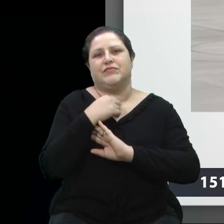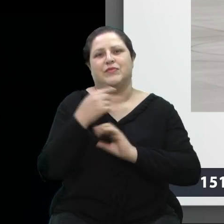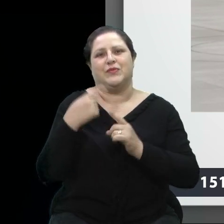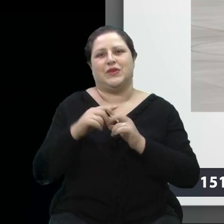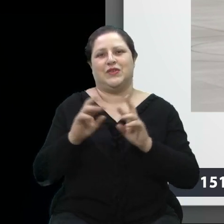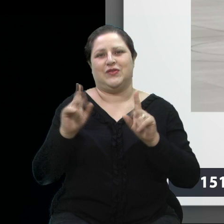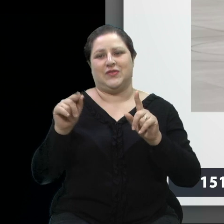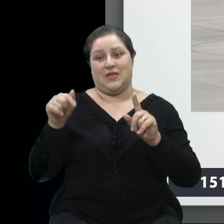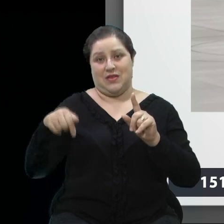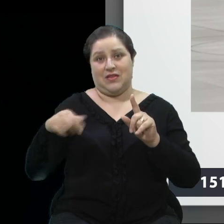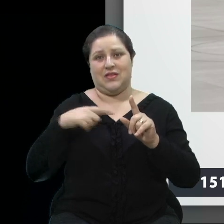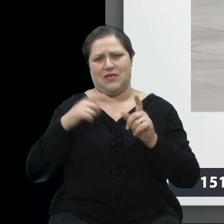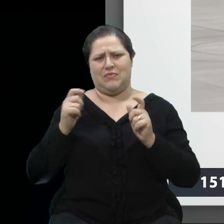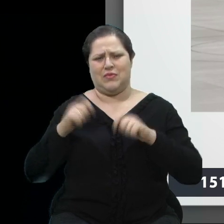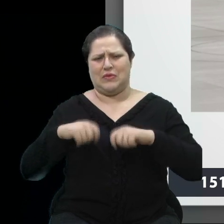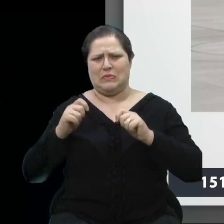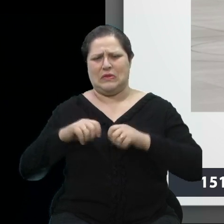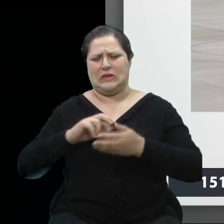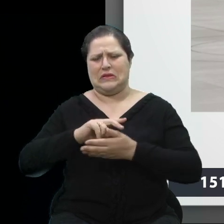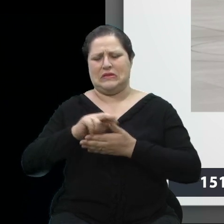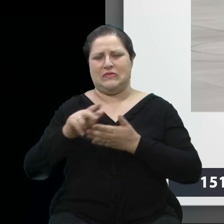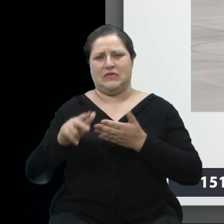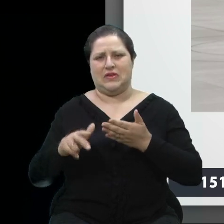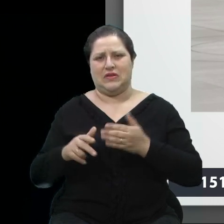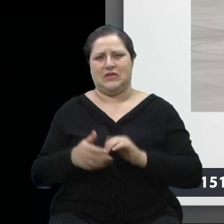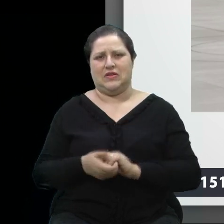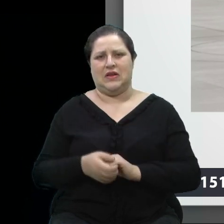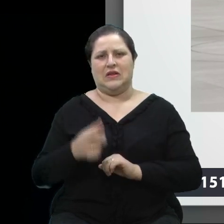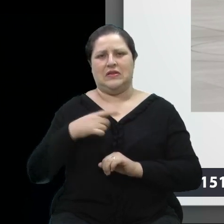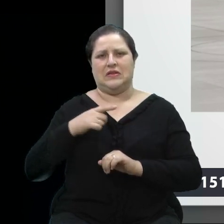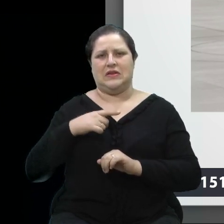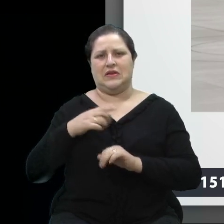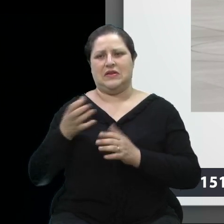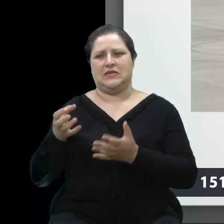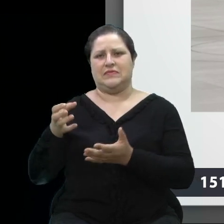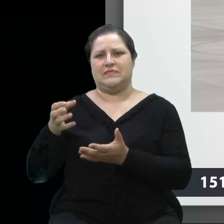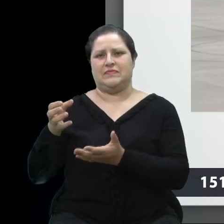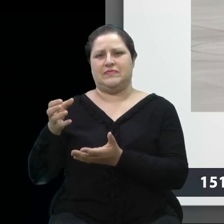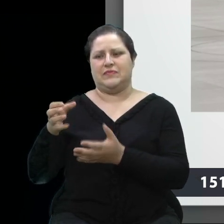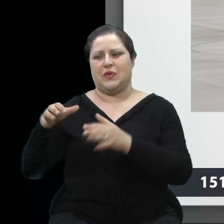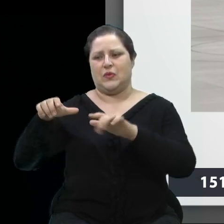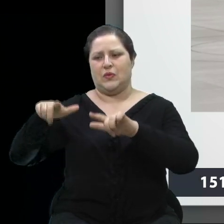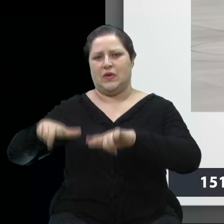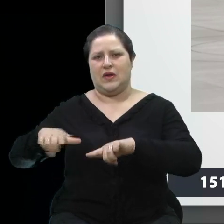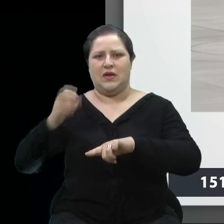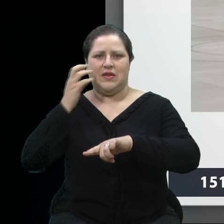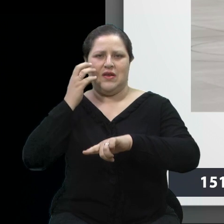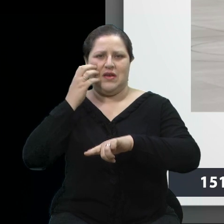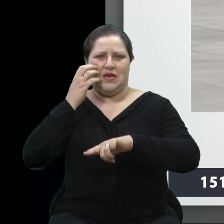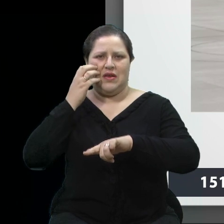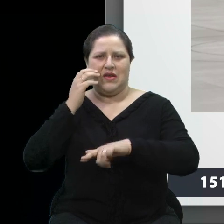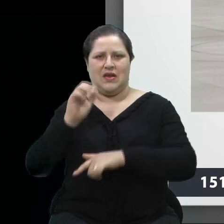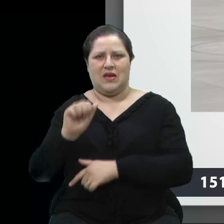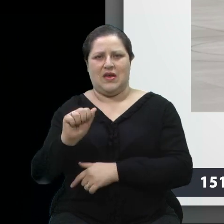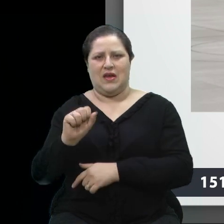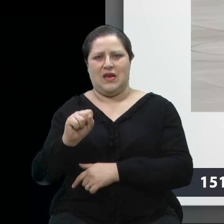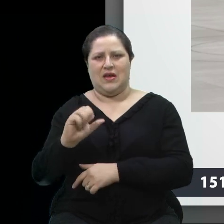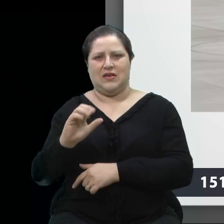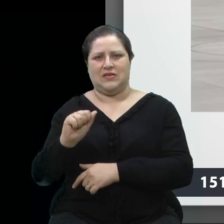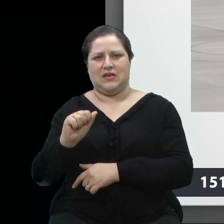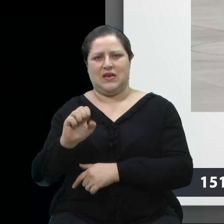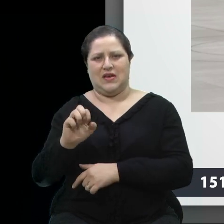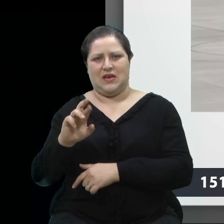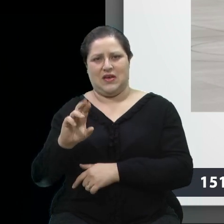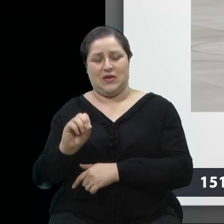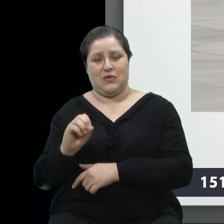em Caxias várias possibilidades. Nós temos a sede da Ascaero em Anarrec, que é o aeromodelismo, que tem muito praticante, que vem